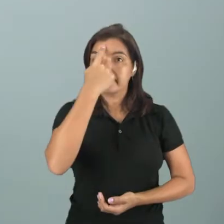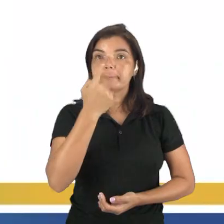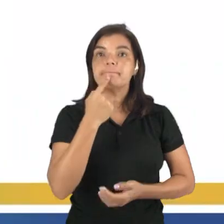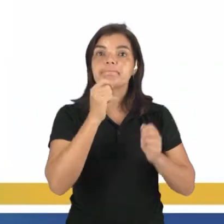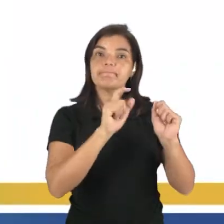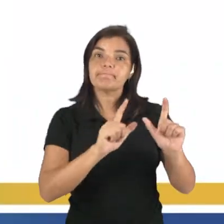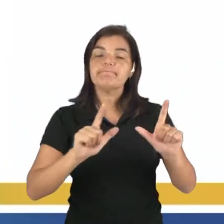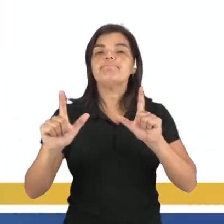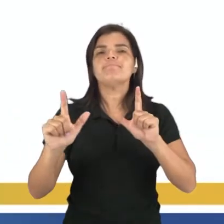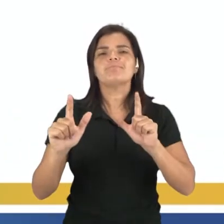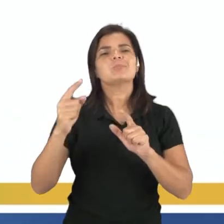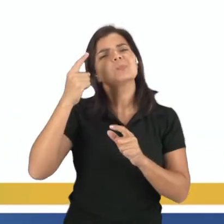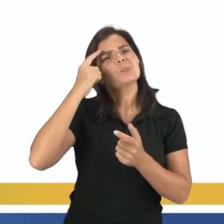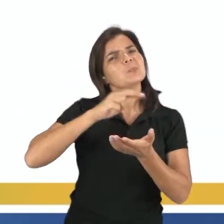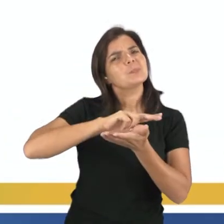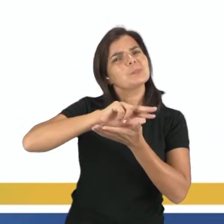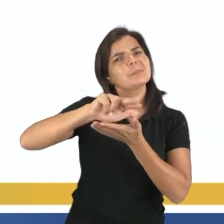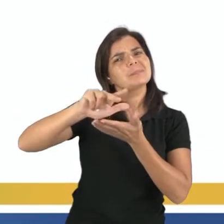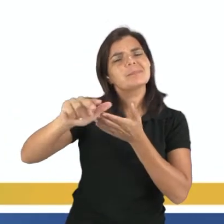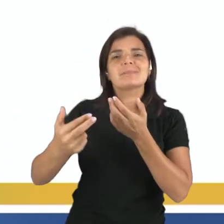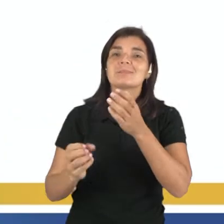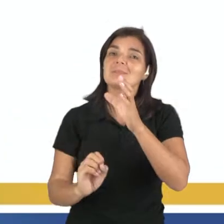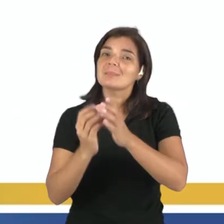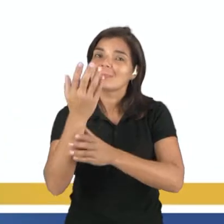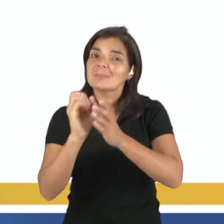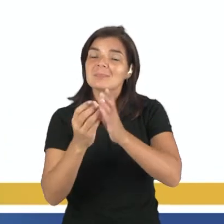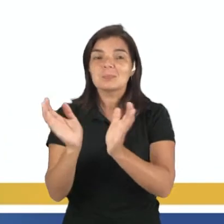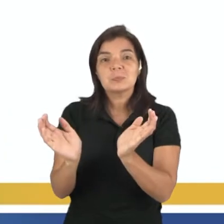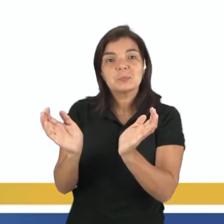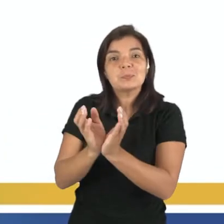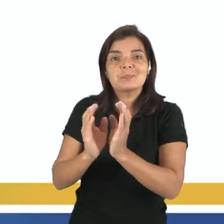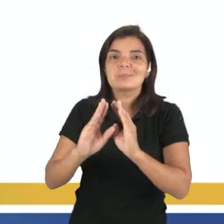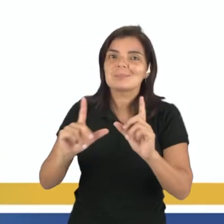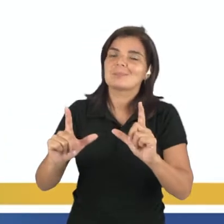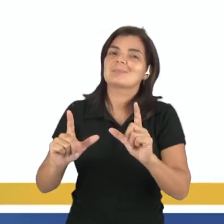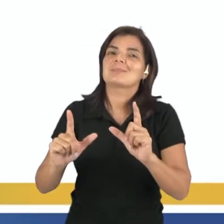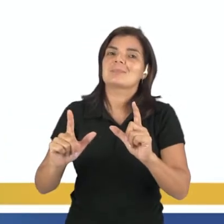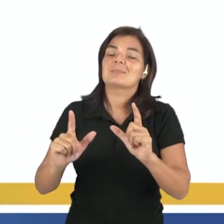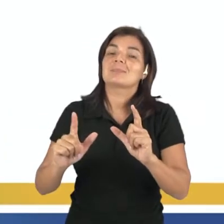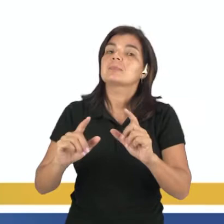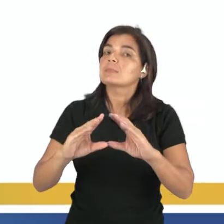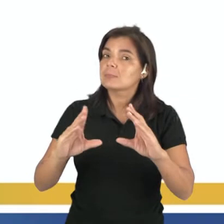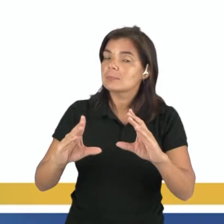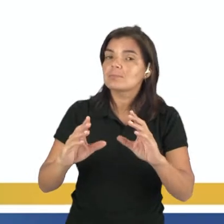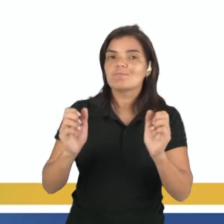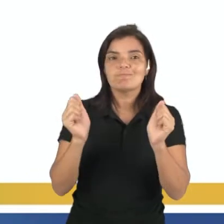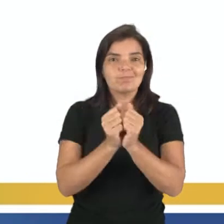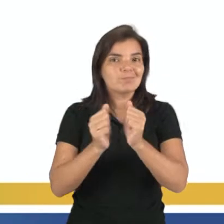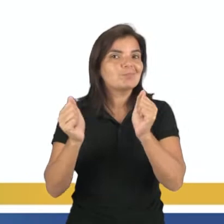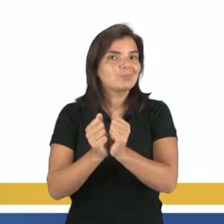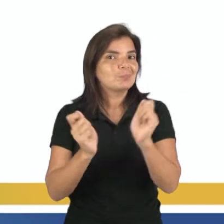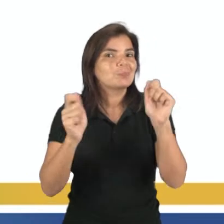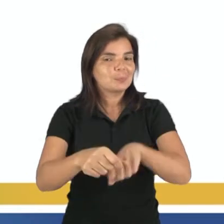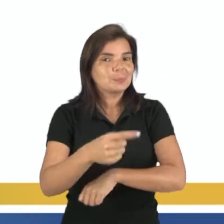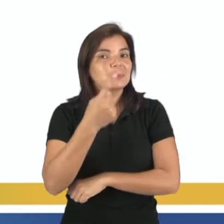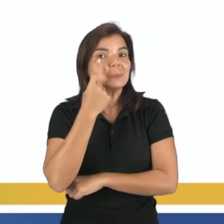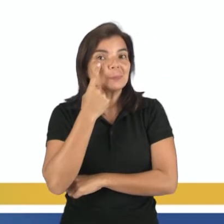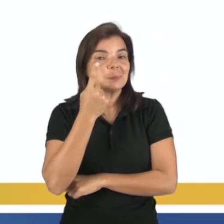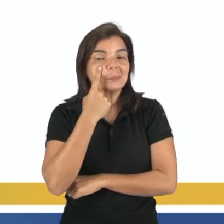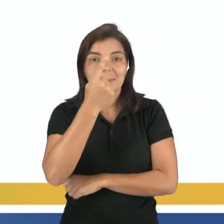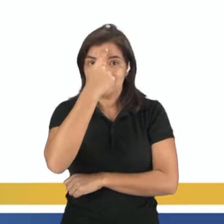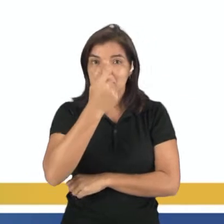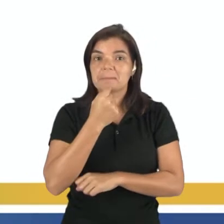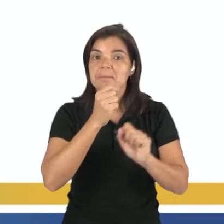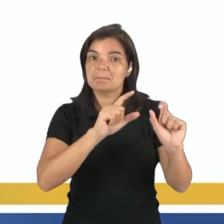aí, imagina várias ações acontecendo em conjunto. É claro que nem sempre elas estão lado a lado, como a gente pode observar nessa